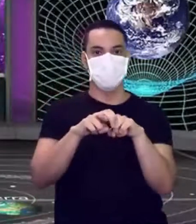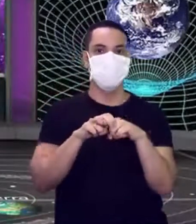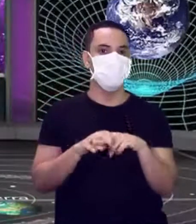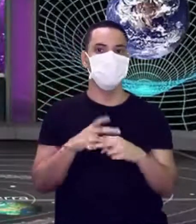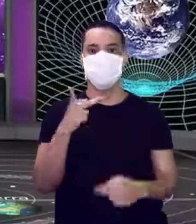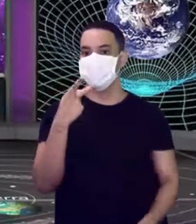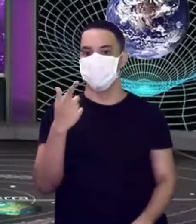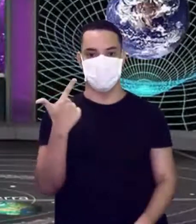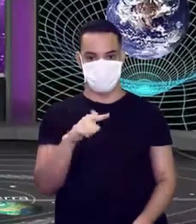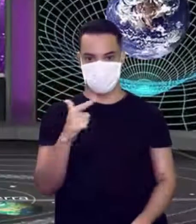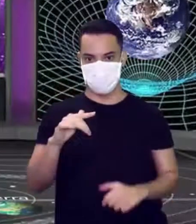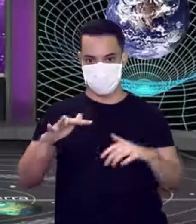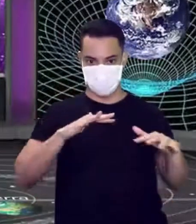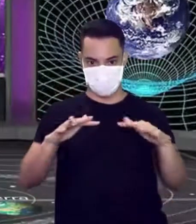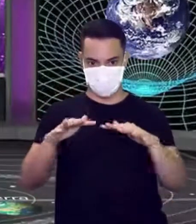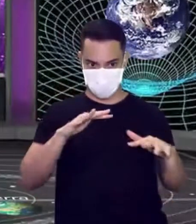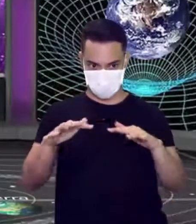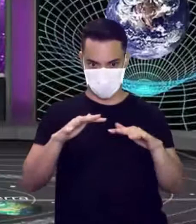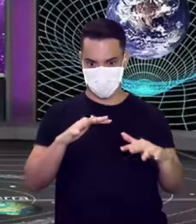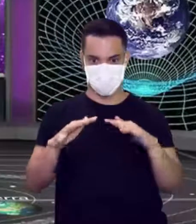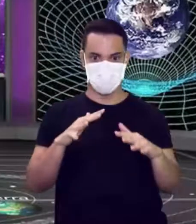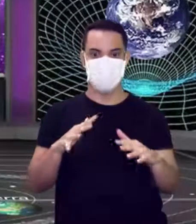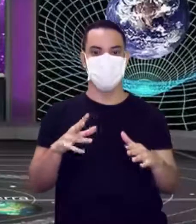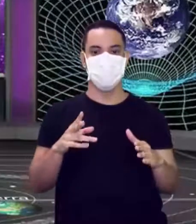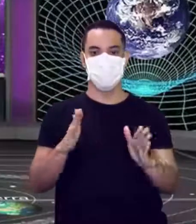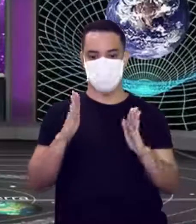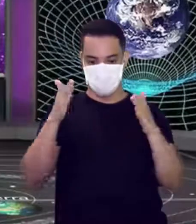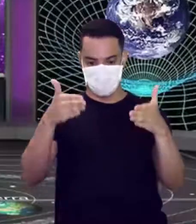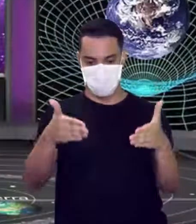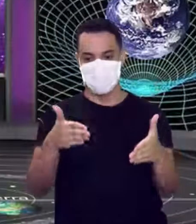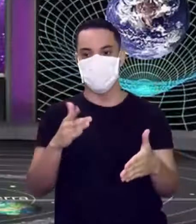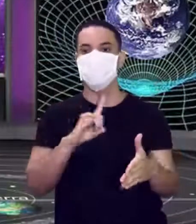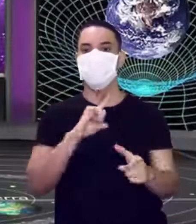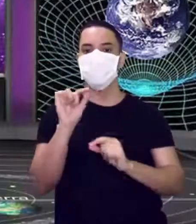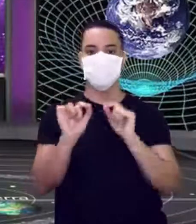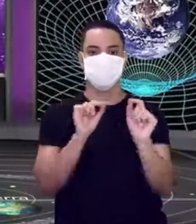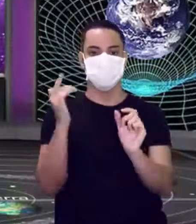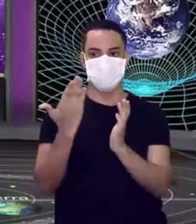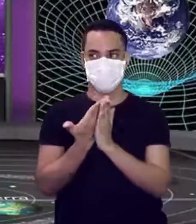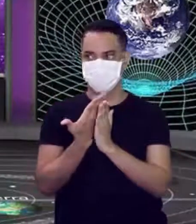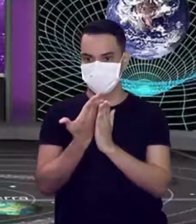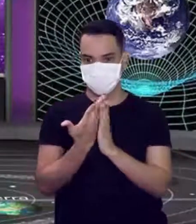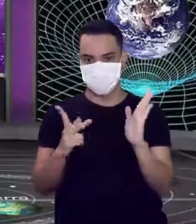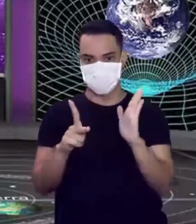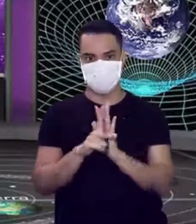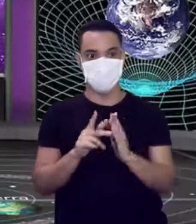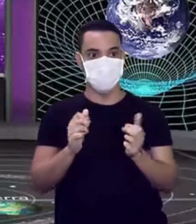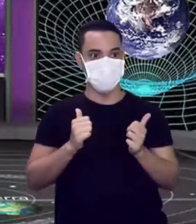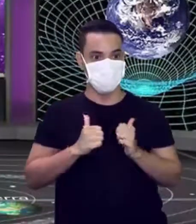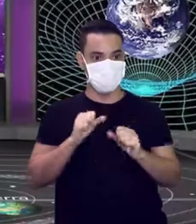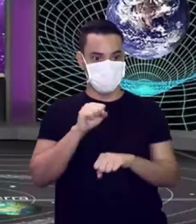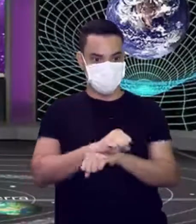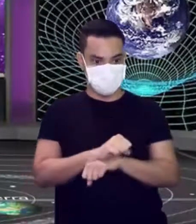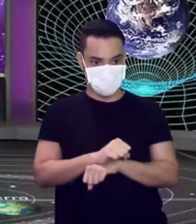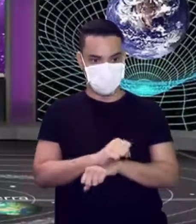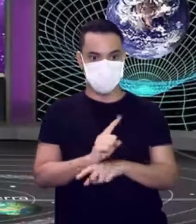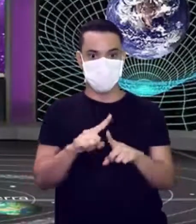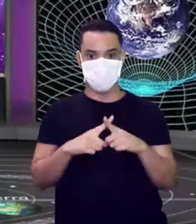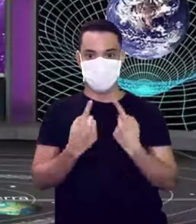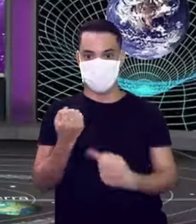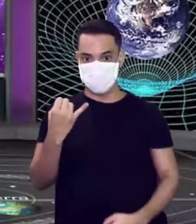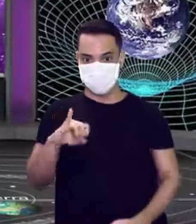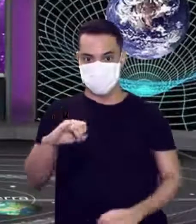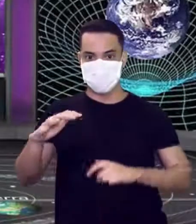não está em movimento ordenado, orientado, seria o quê? O estudo dessas cargas em repouso. Agora, quando eu pego